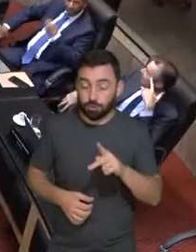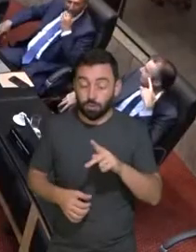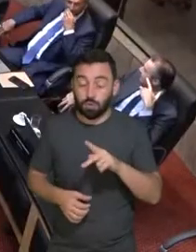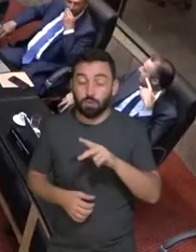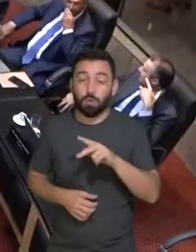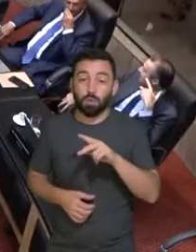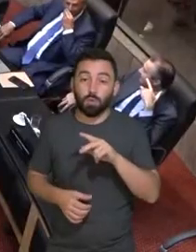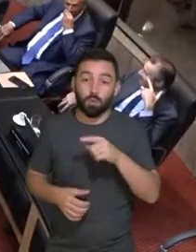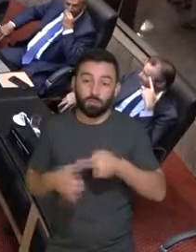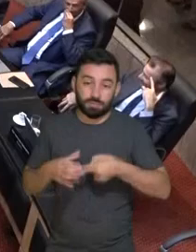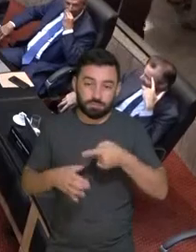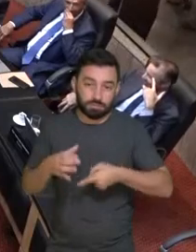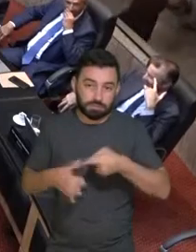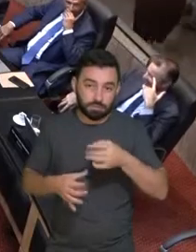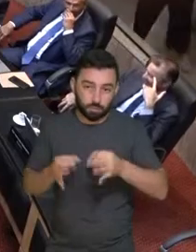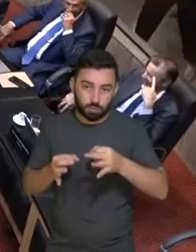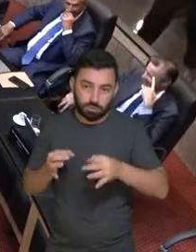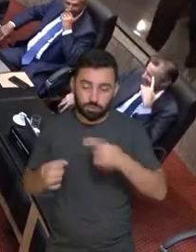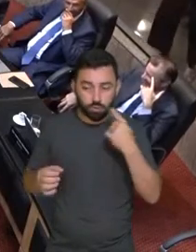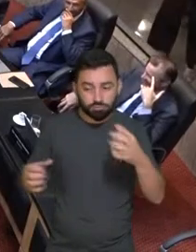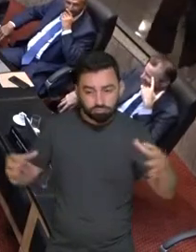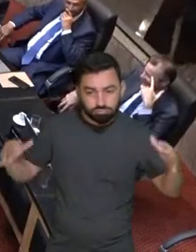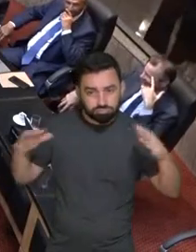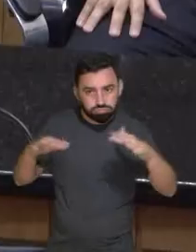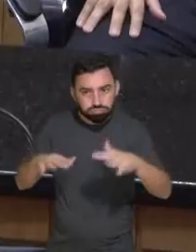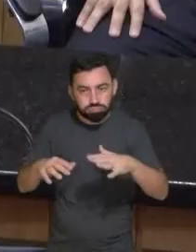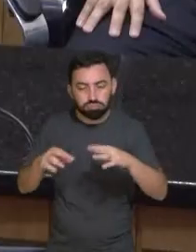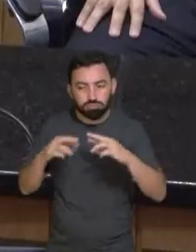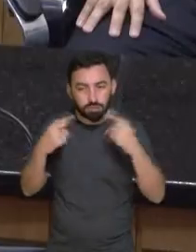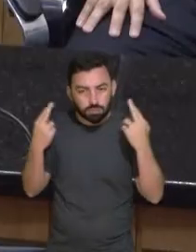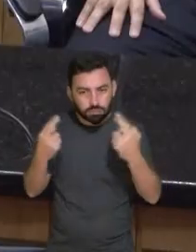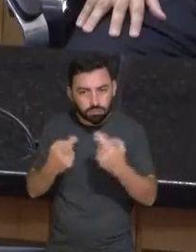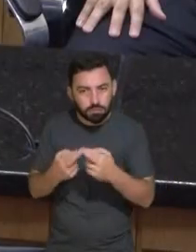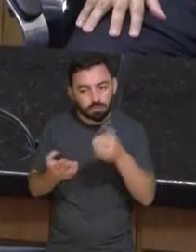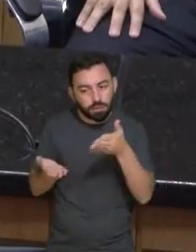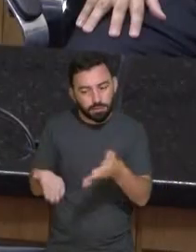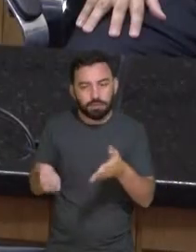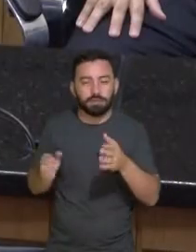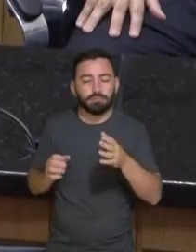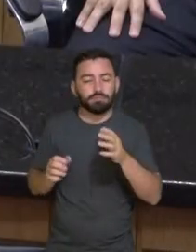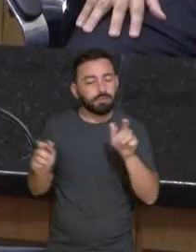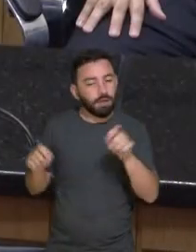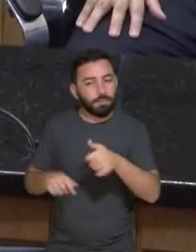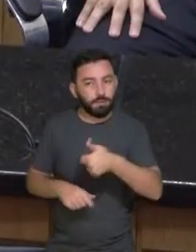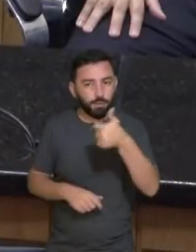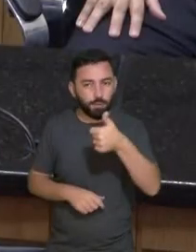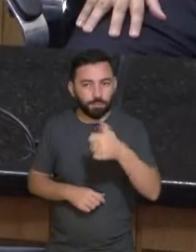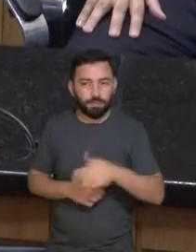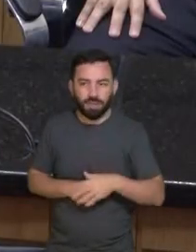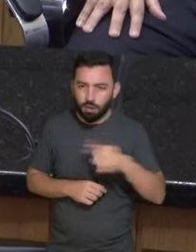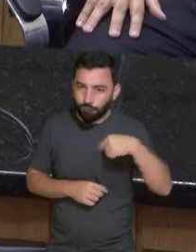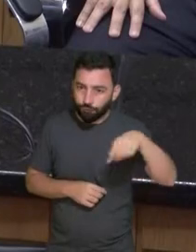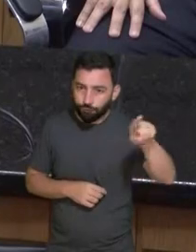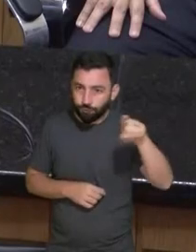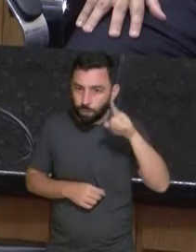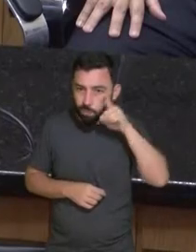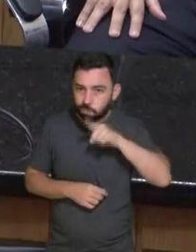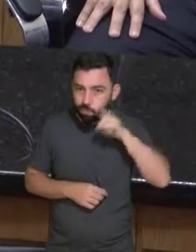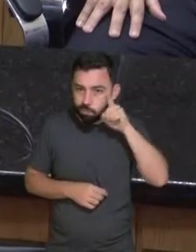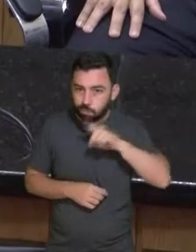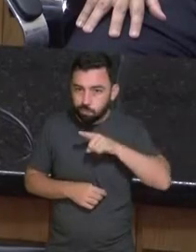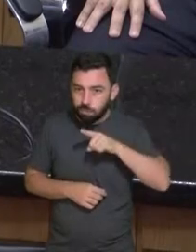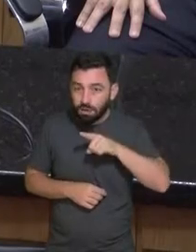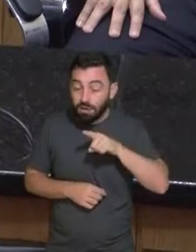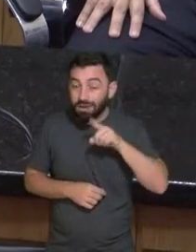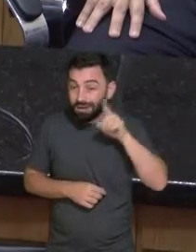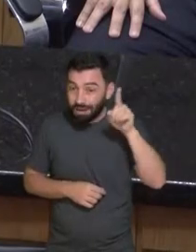avocar e que a gente possa se reunir, pois é um tema relevante. Eu estive, senhores, lá nos Estados Unidos, em Los Angeles, onde foi o Oscar